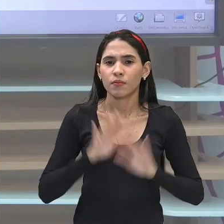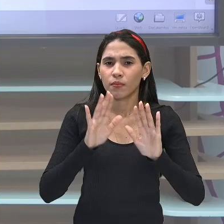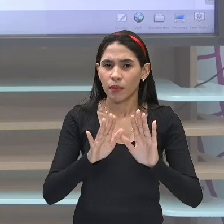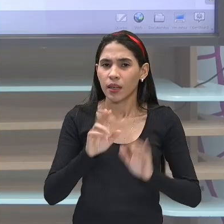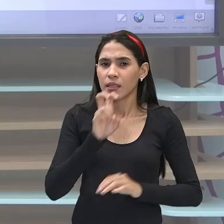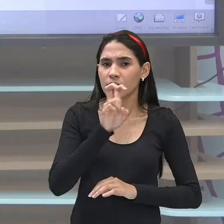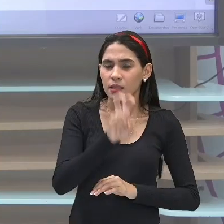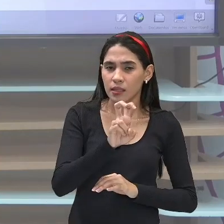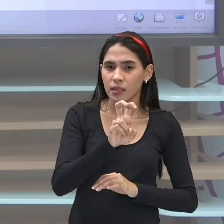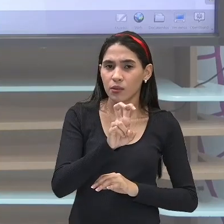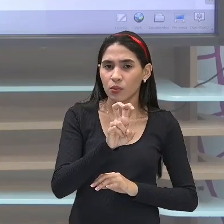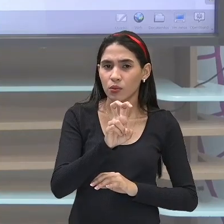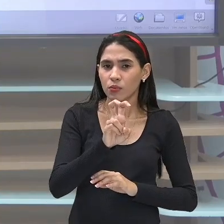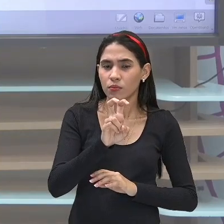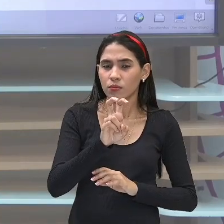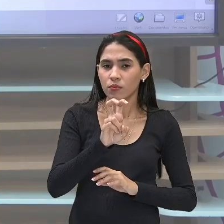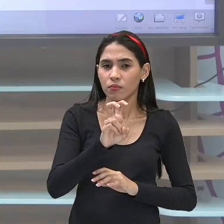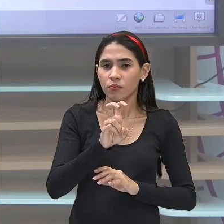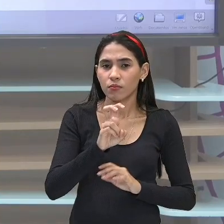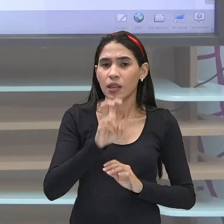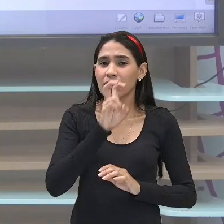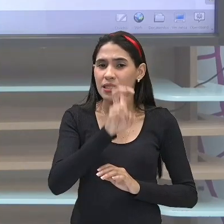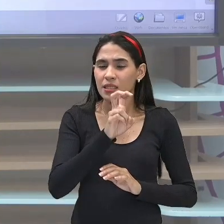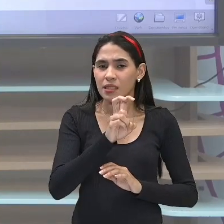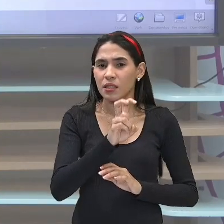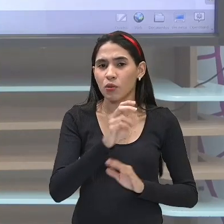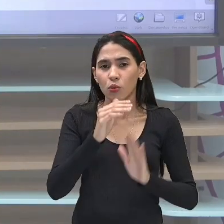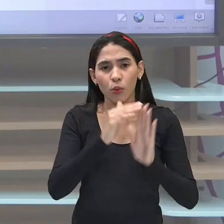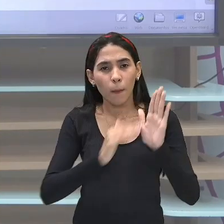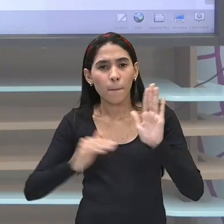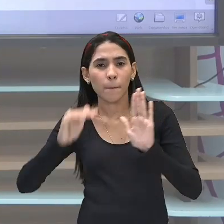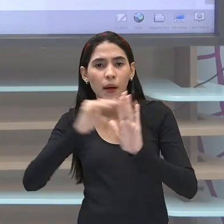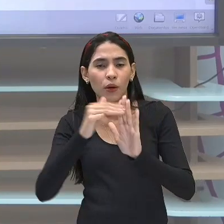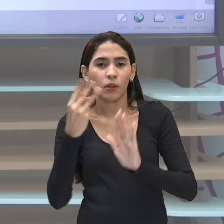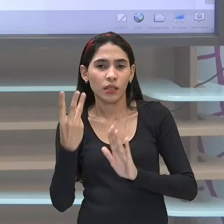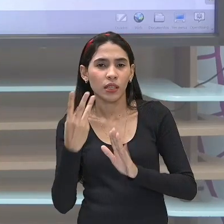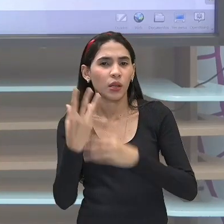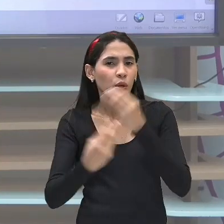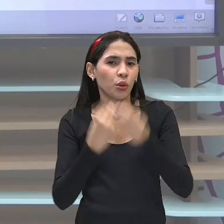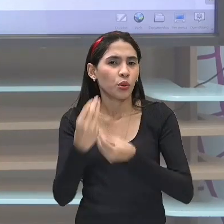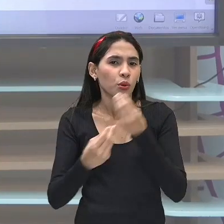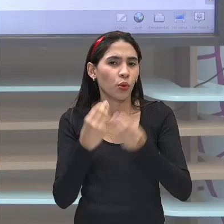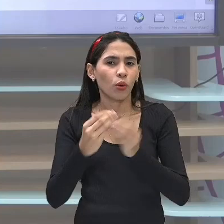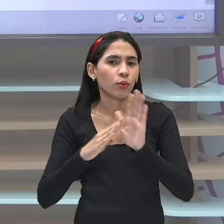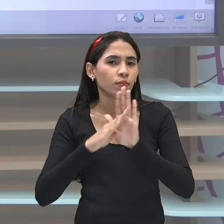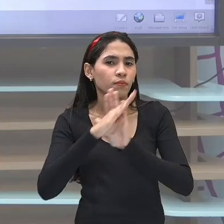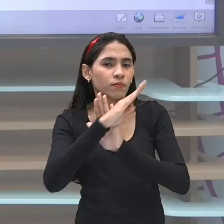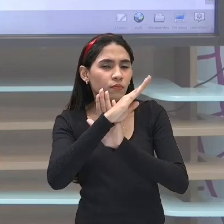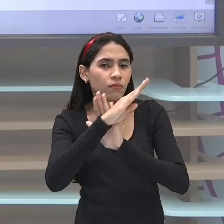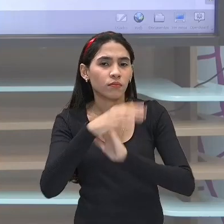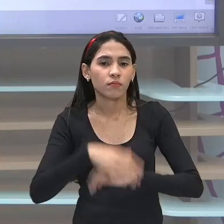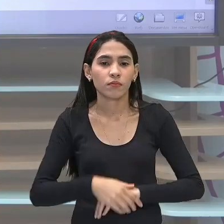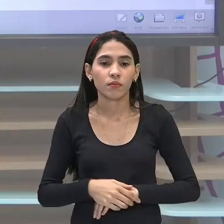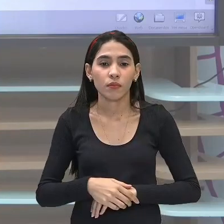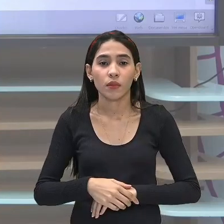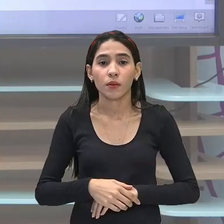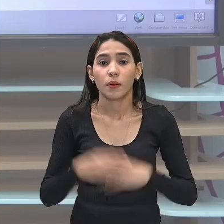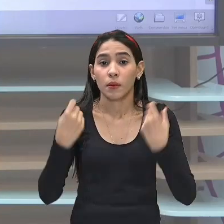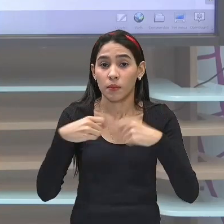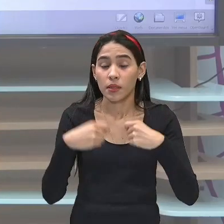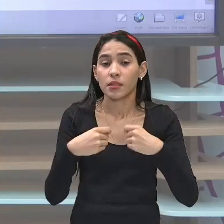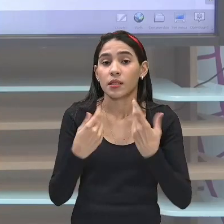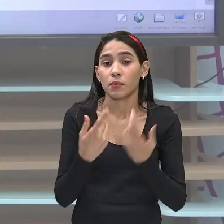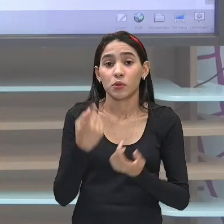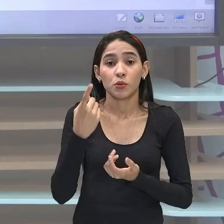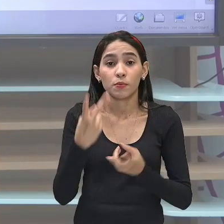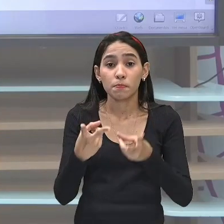é maior do que 3. Então, como que pode esses valores irem aumentando? A gente tem que observar o sinal